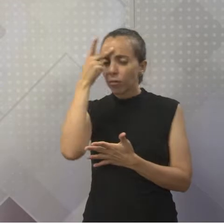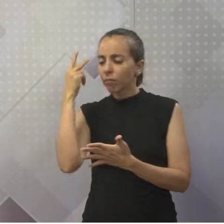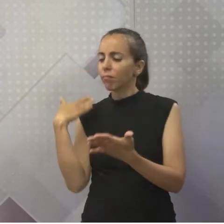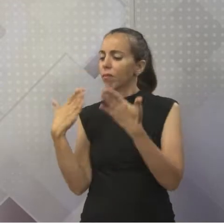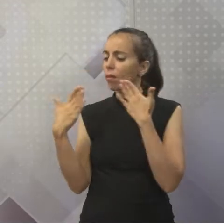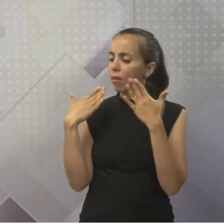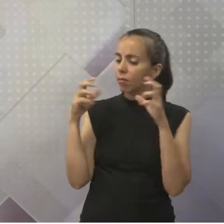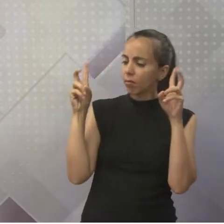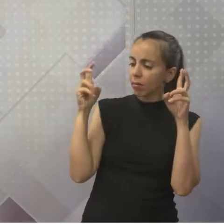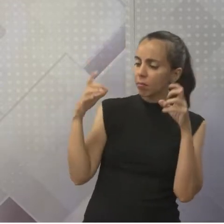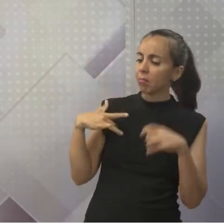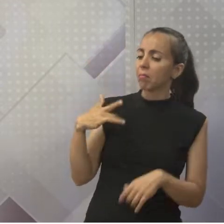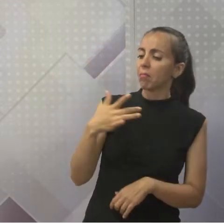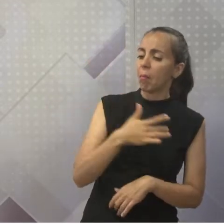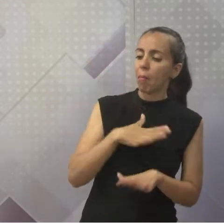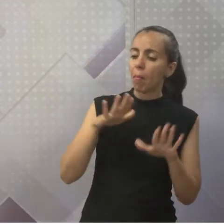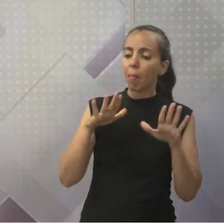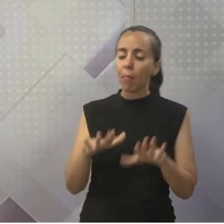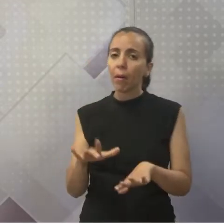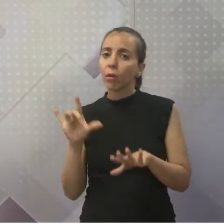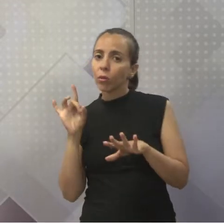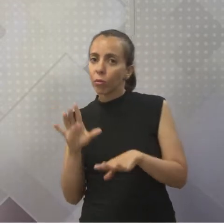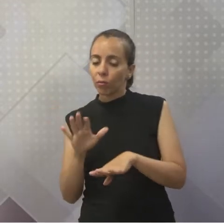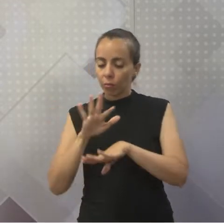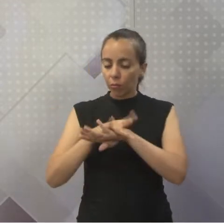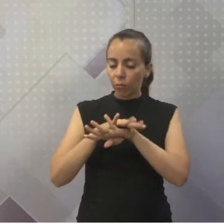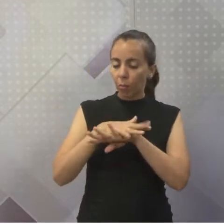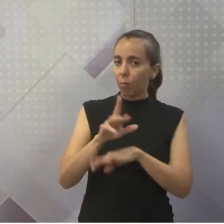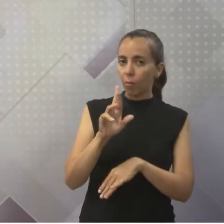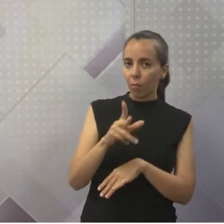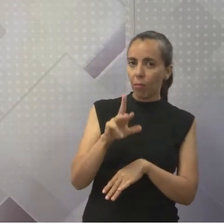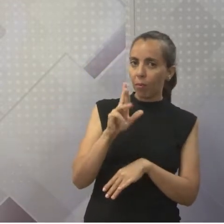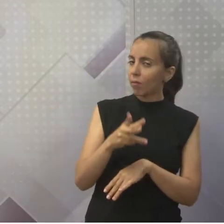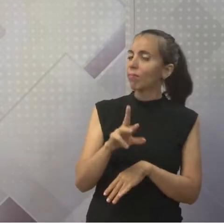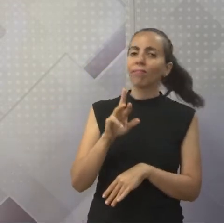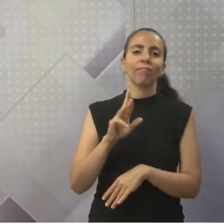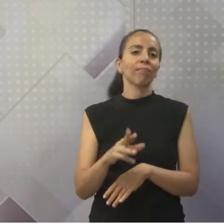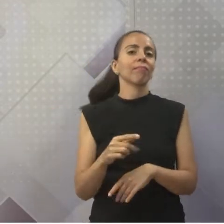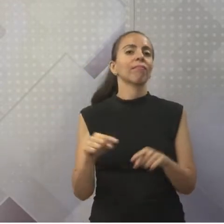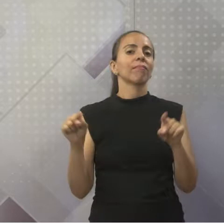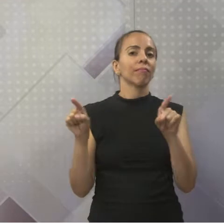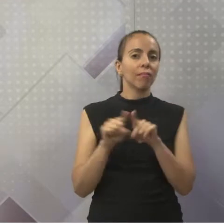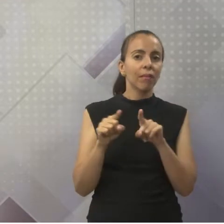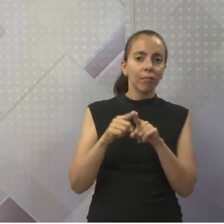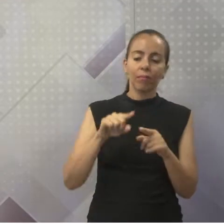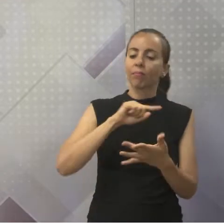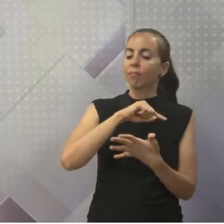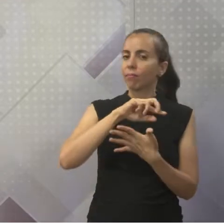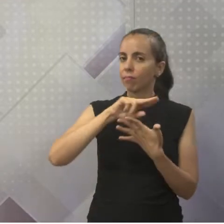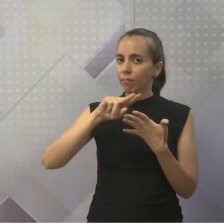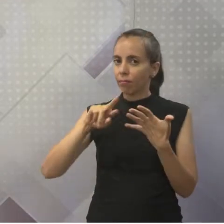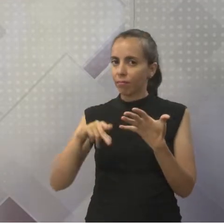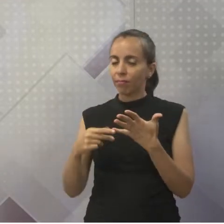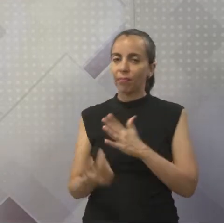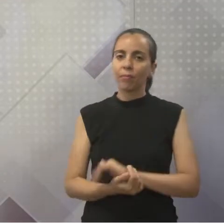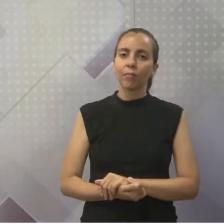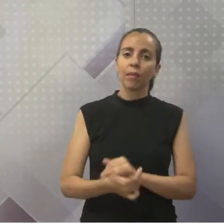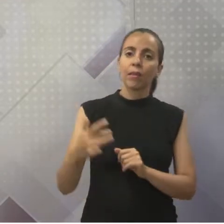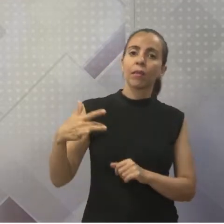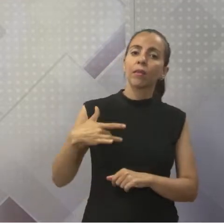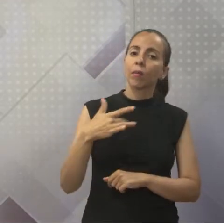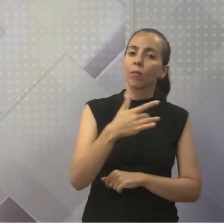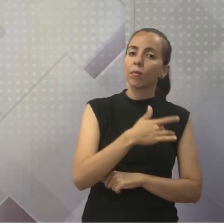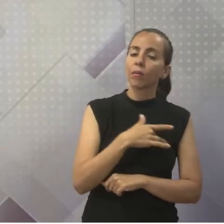mas será que saúde é só não ficar doente? Não, não, não. Saúde não é só isso, não. Tá?